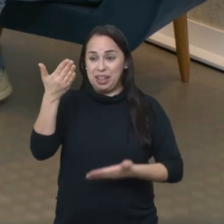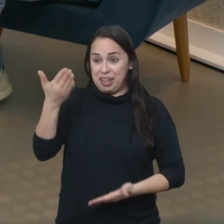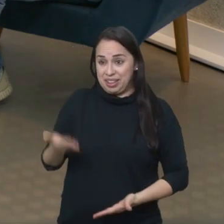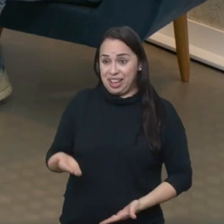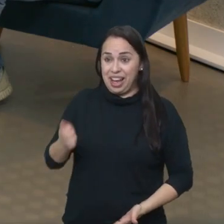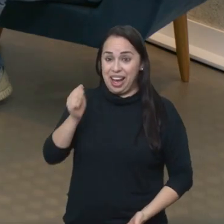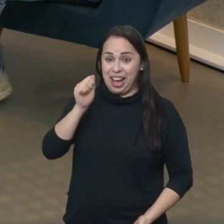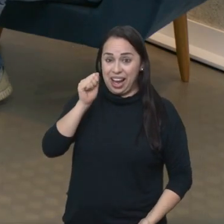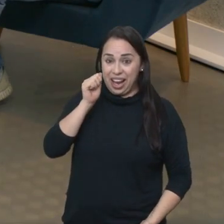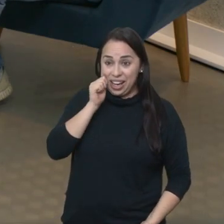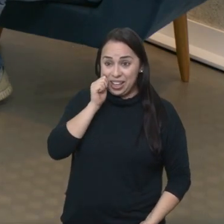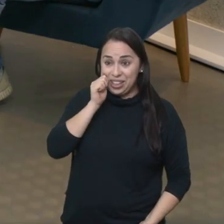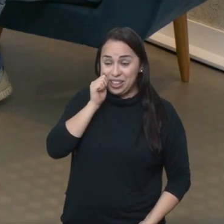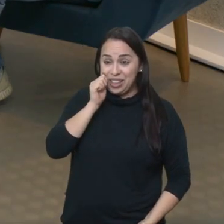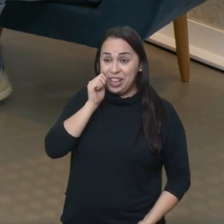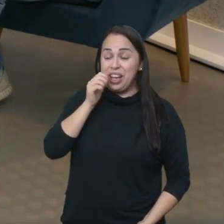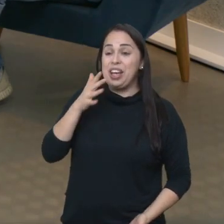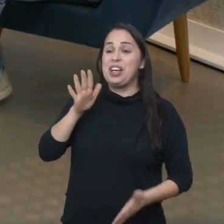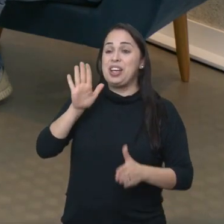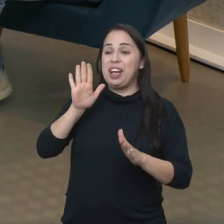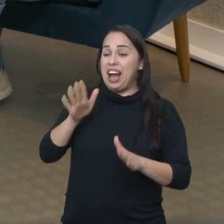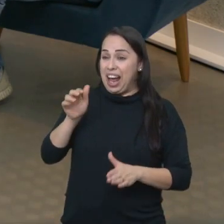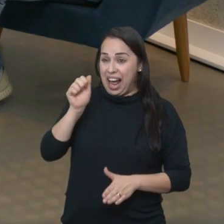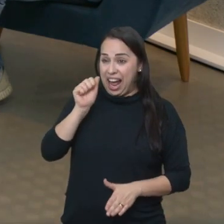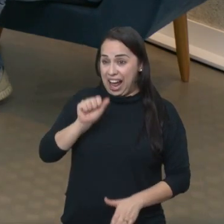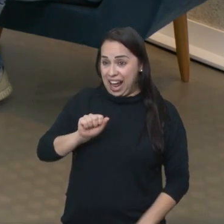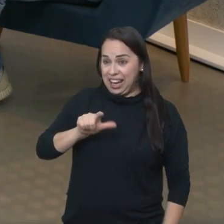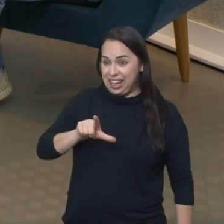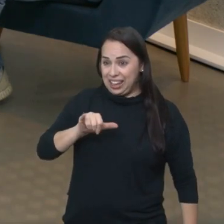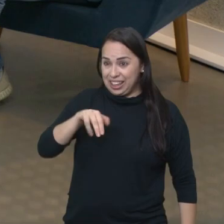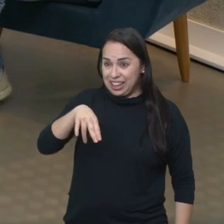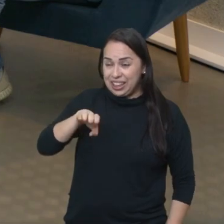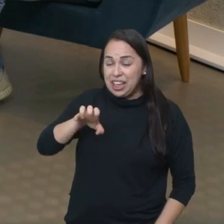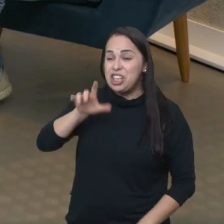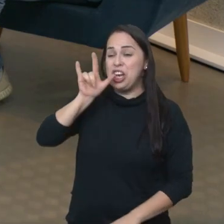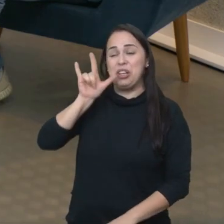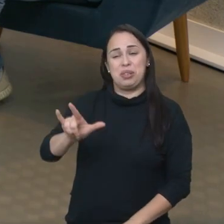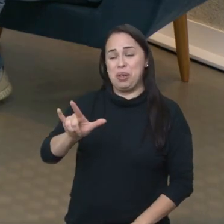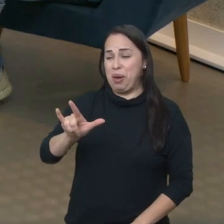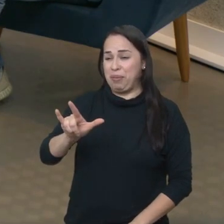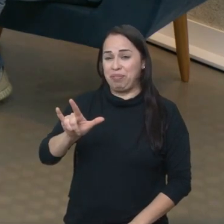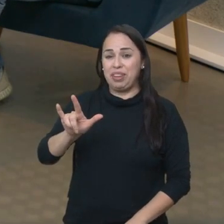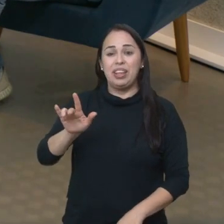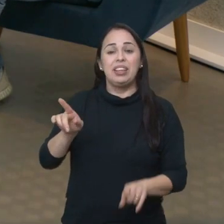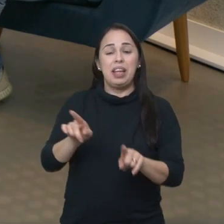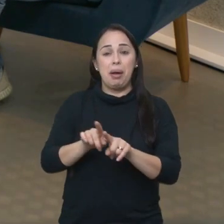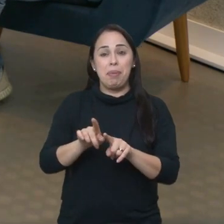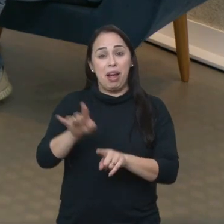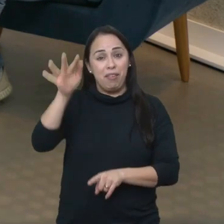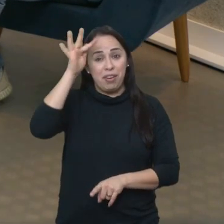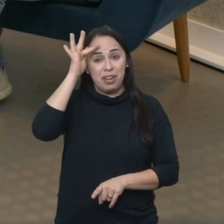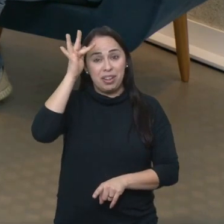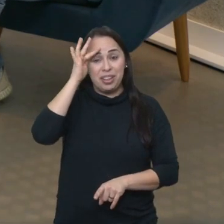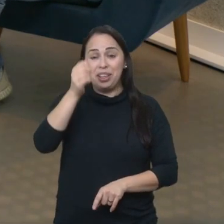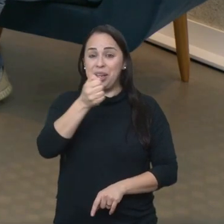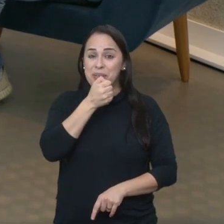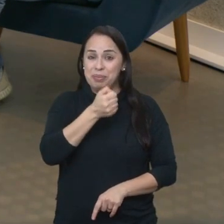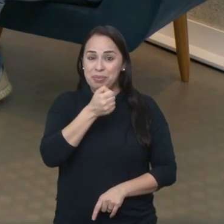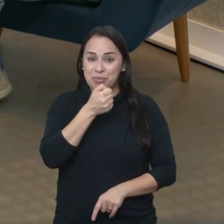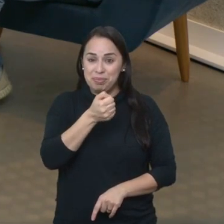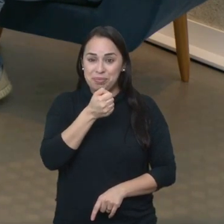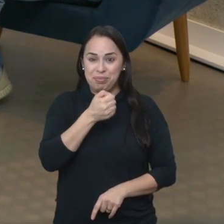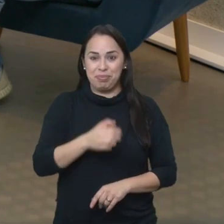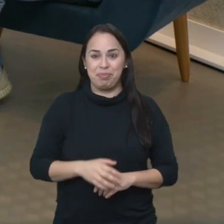da Aline Nascimento, Aline Ambrósio, né? Já sou sua fã. E também ao Fernando, que fez parte do